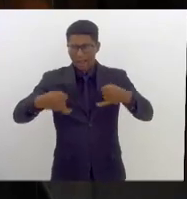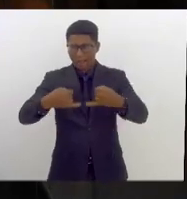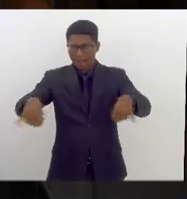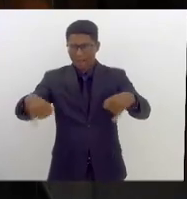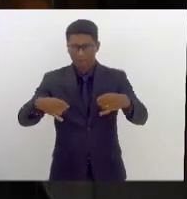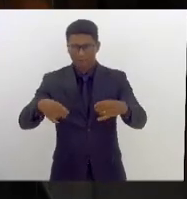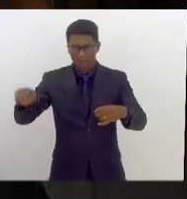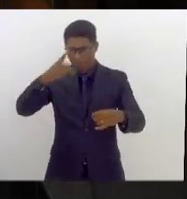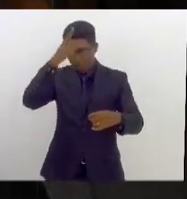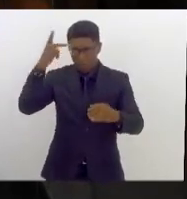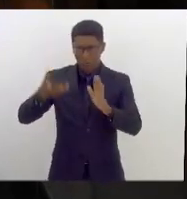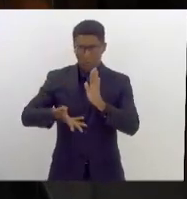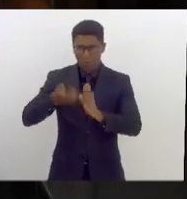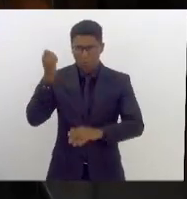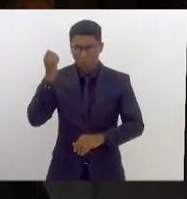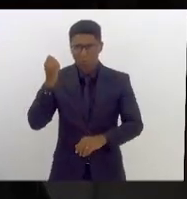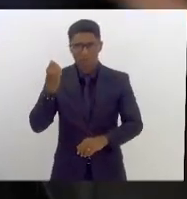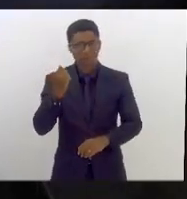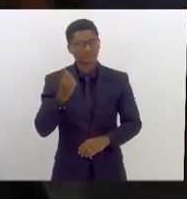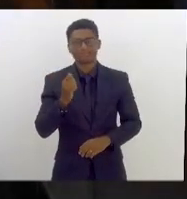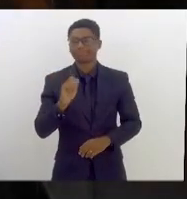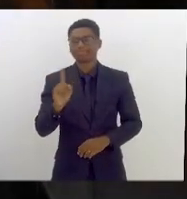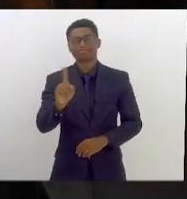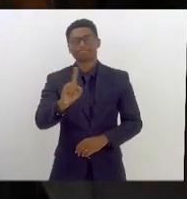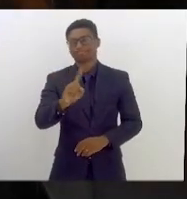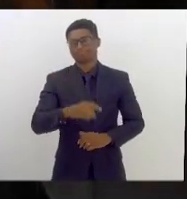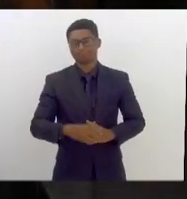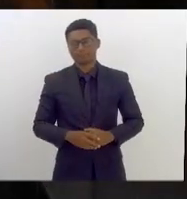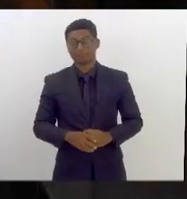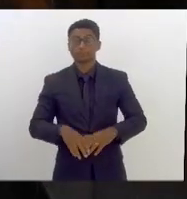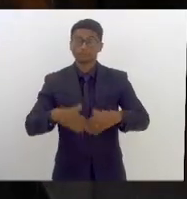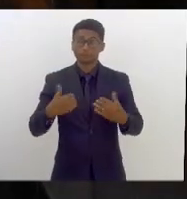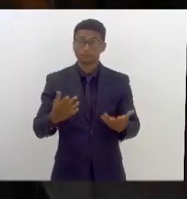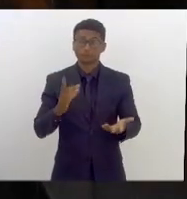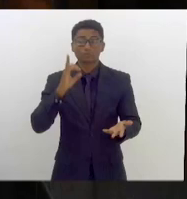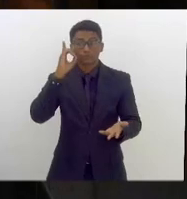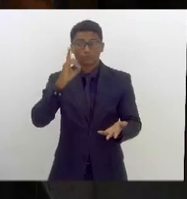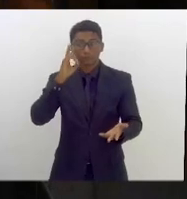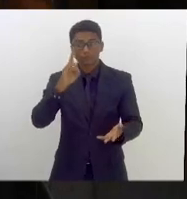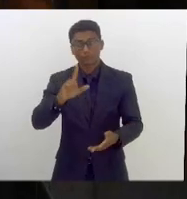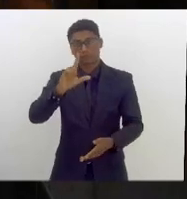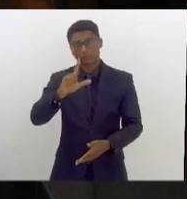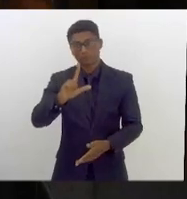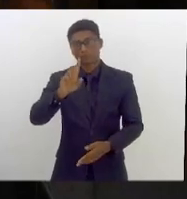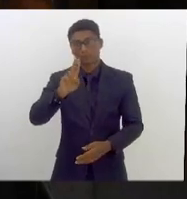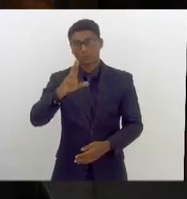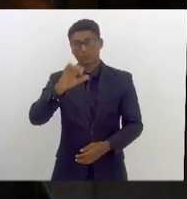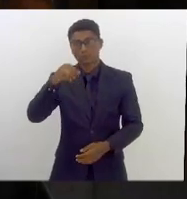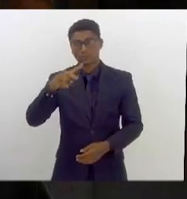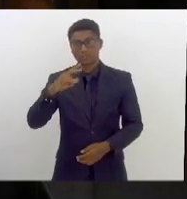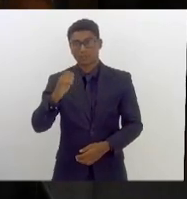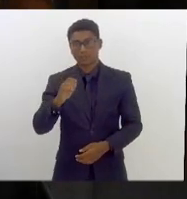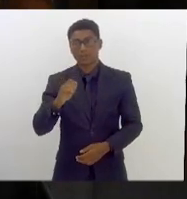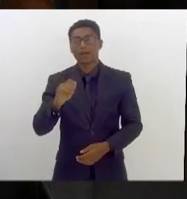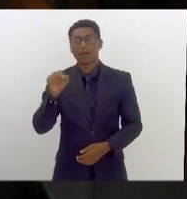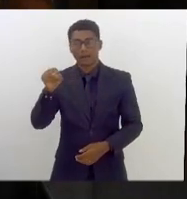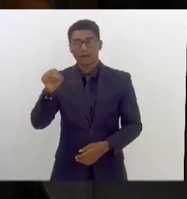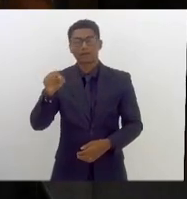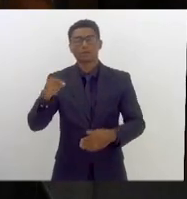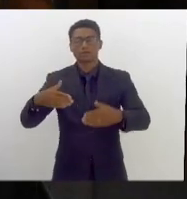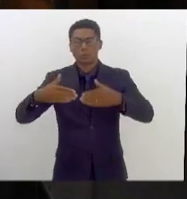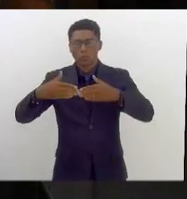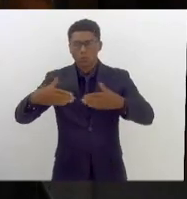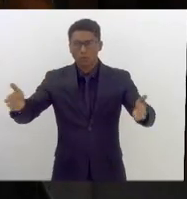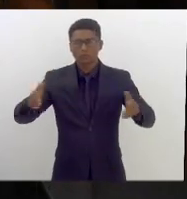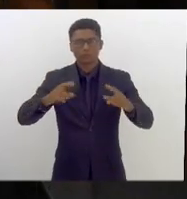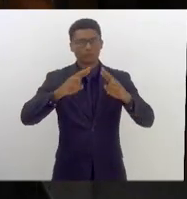E aí, deputada Lucinha, começou a fazer as audiências públicas e começamos também